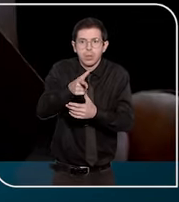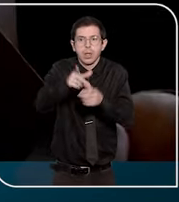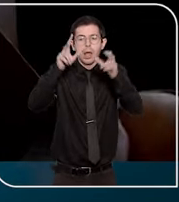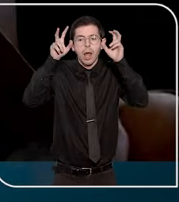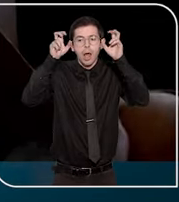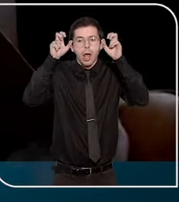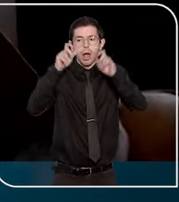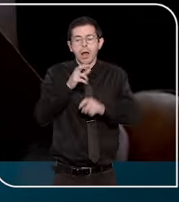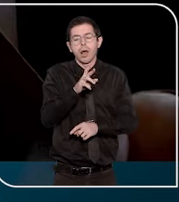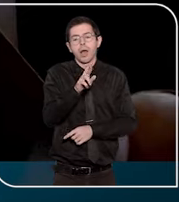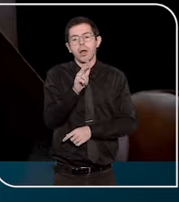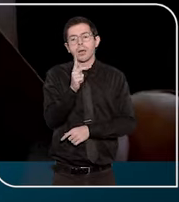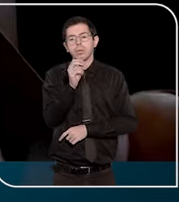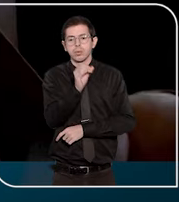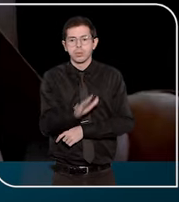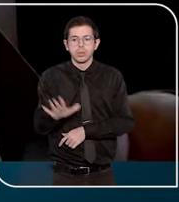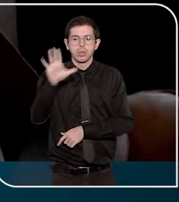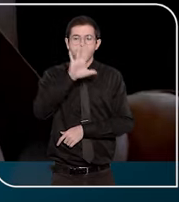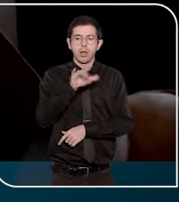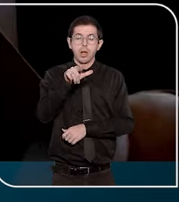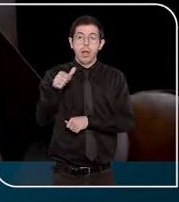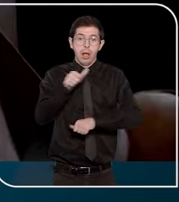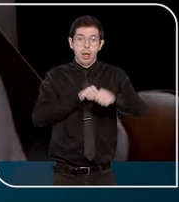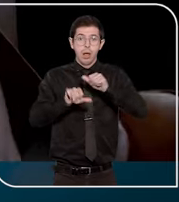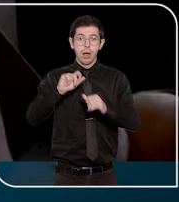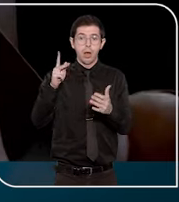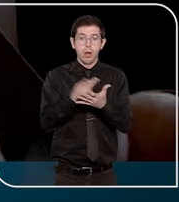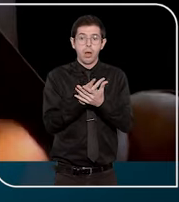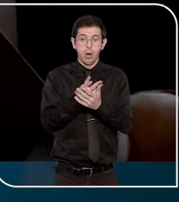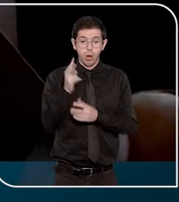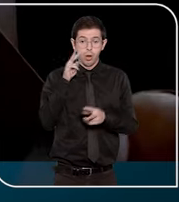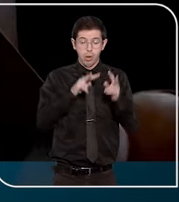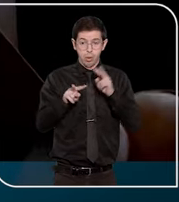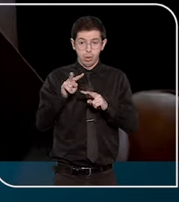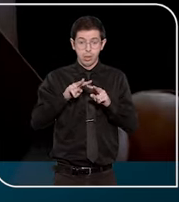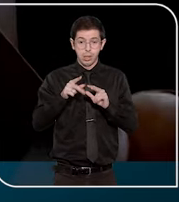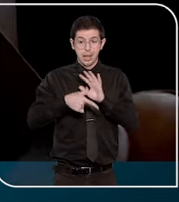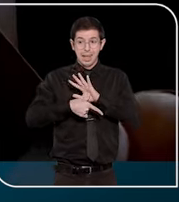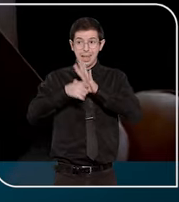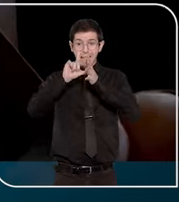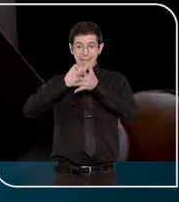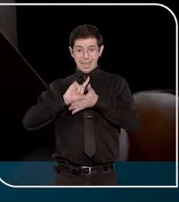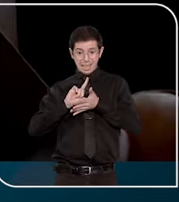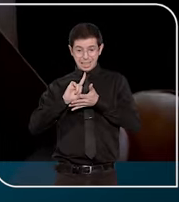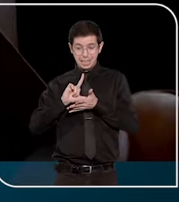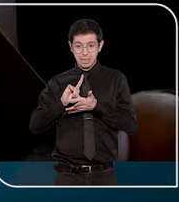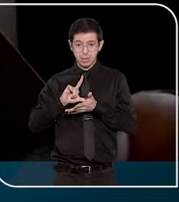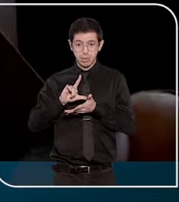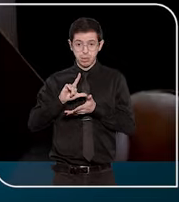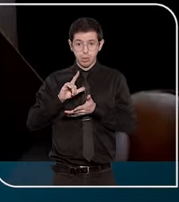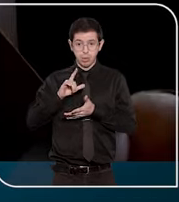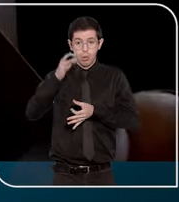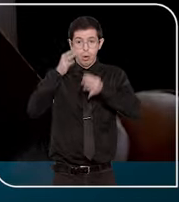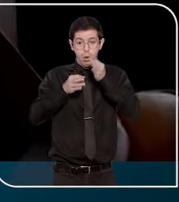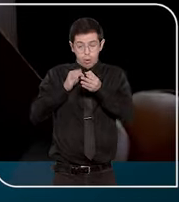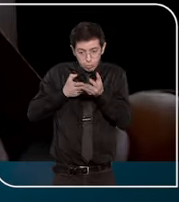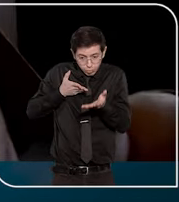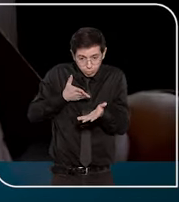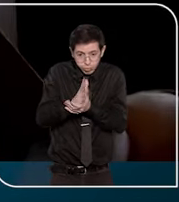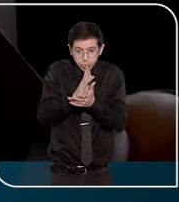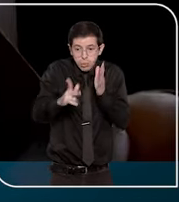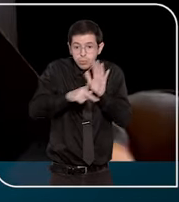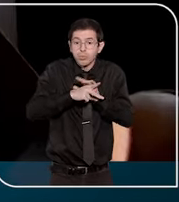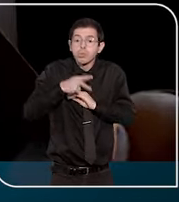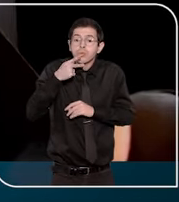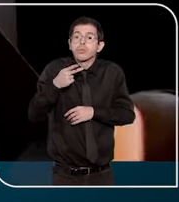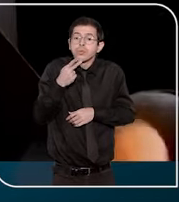E essa aplicação, ela ocorre, vejam só vocês, antes do juízo de admissibilidade propriamente dito. Por isso que a gente gosta